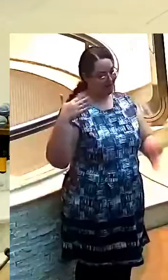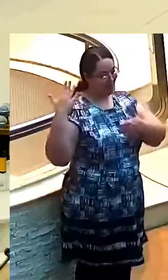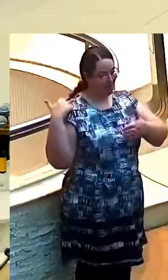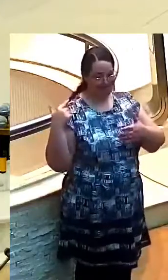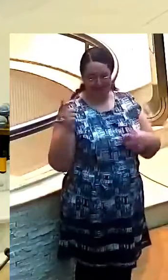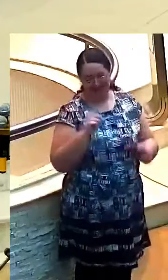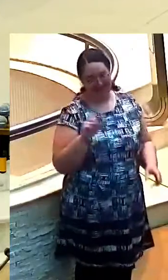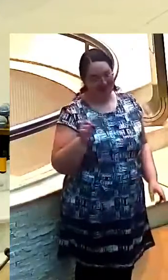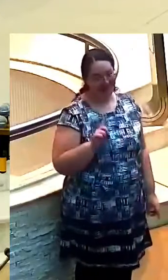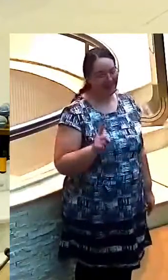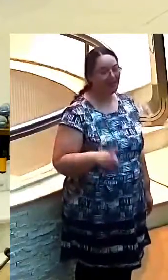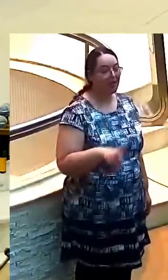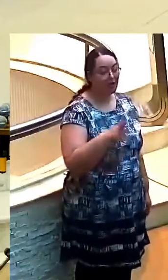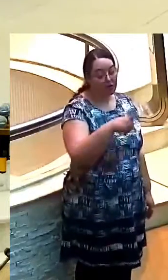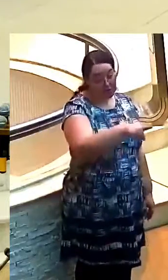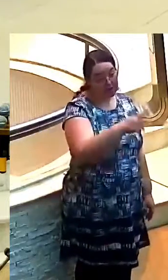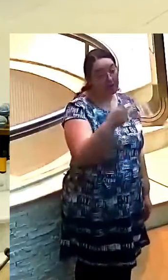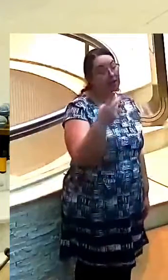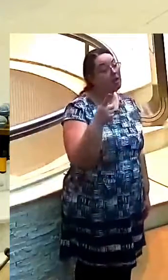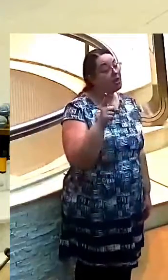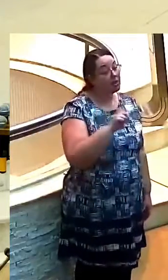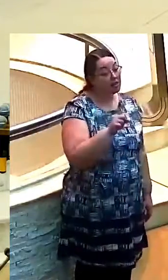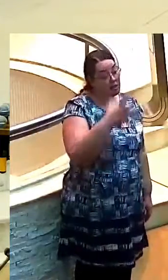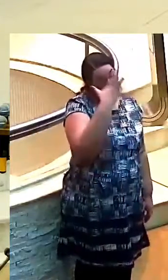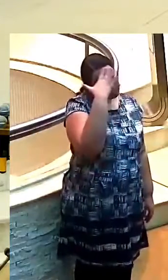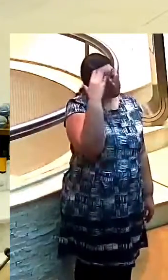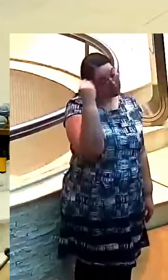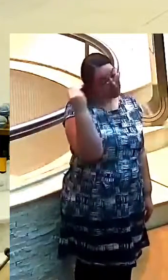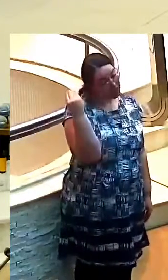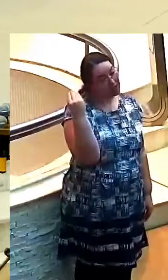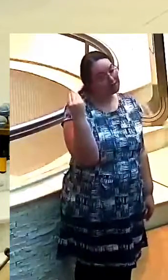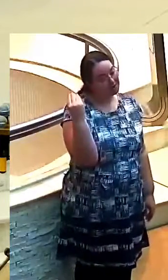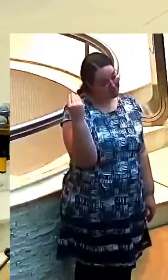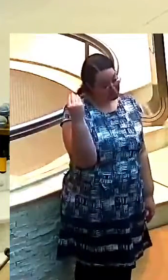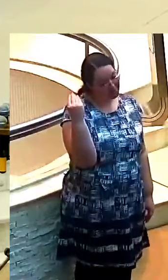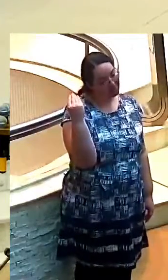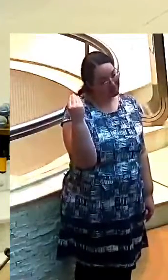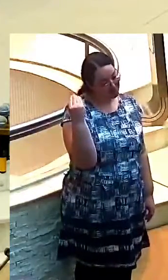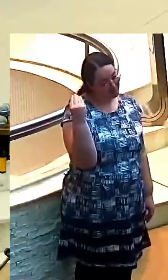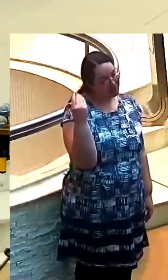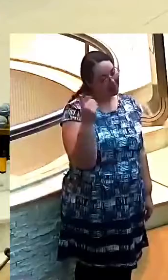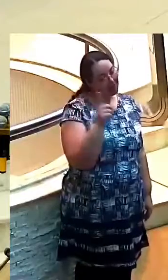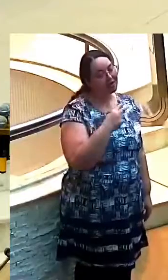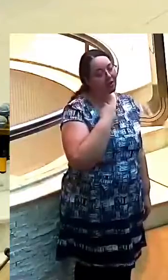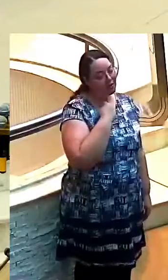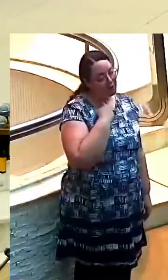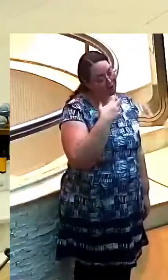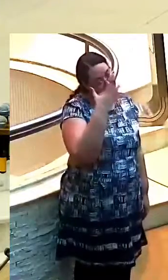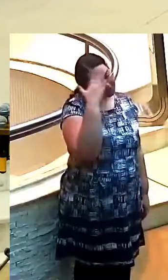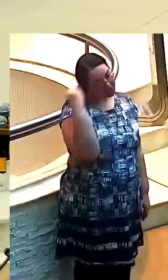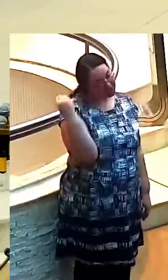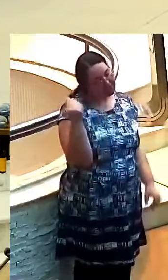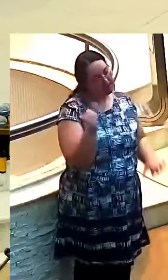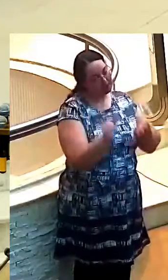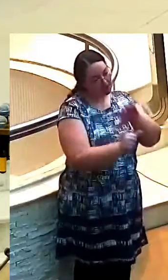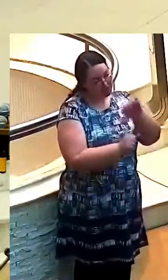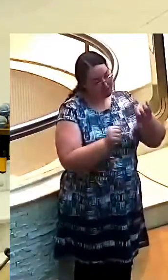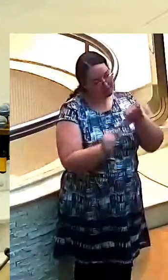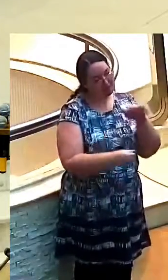é o início, e o fim, de uma vida santificada, por isso que Apocalipse, diz o seguinte, ele é o alfa e o ômega, o princípio e fim,